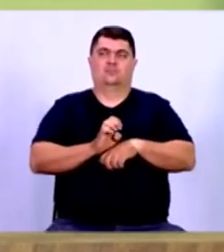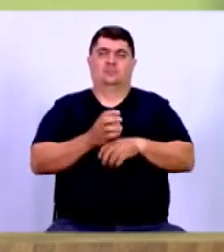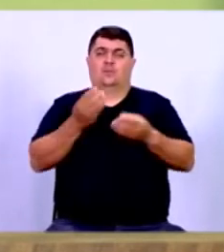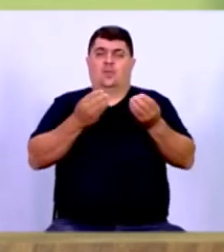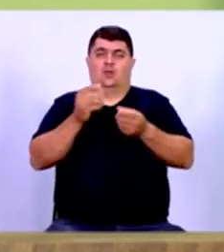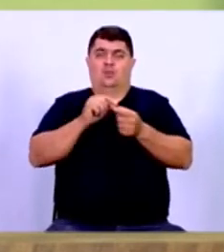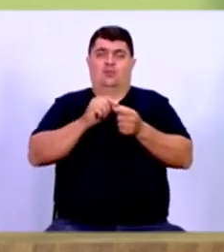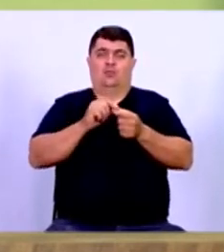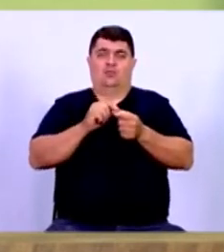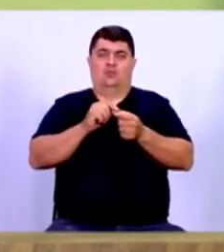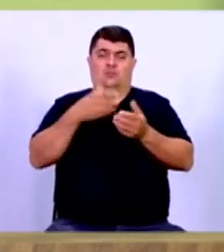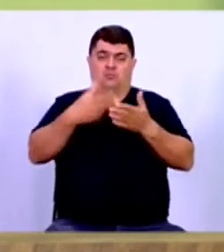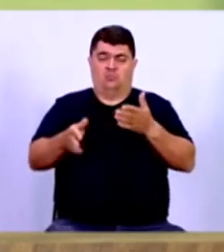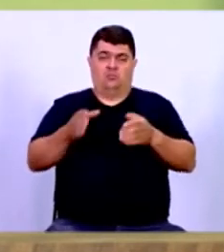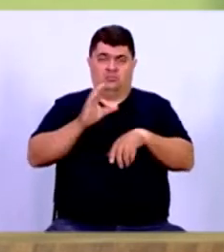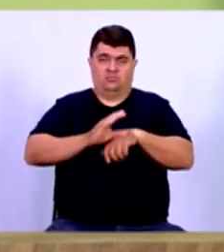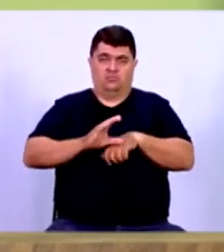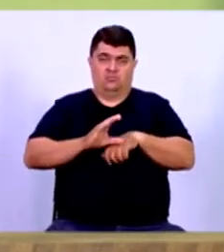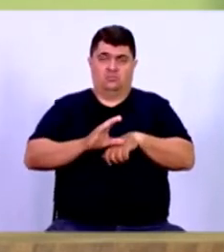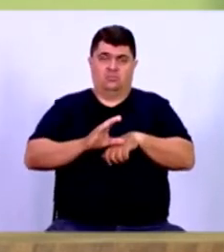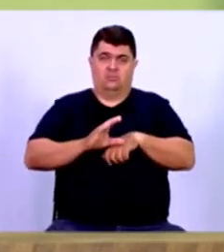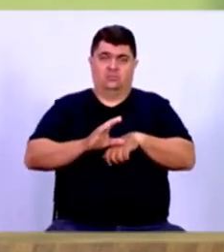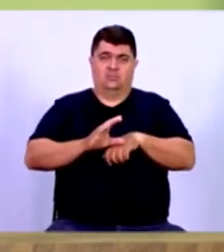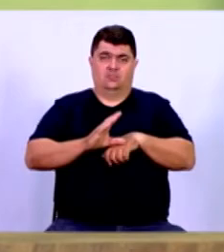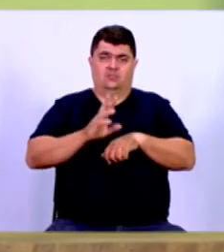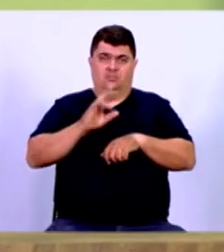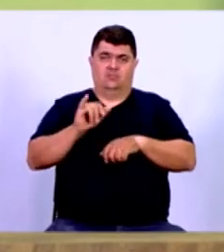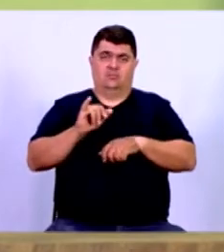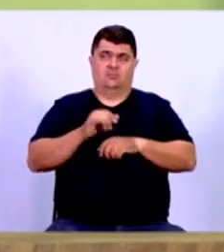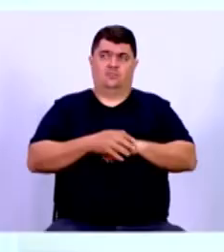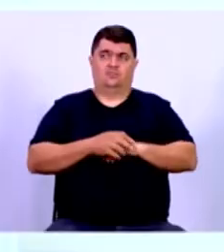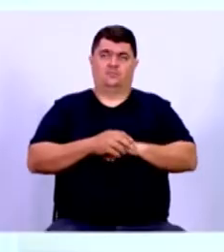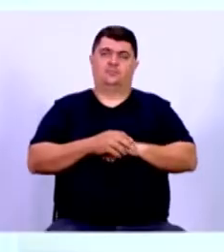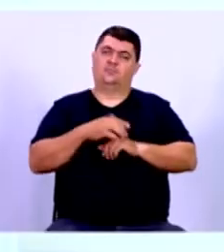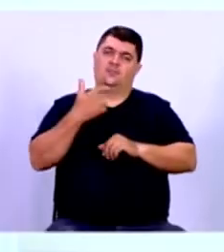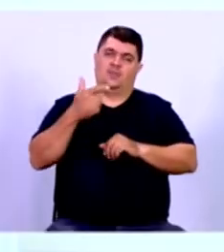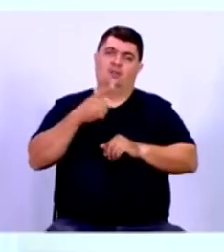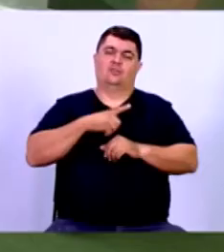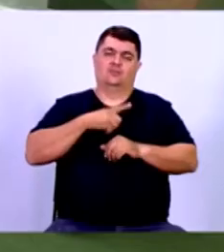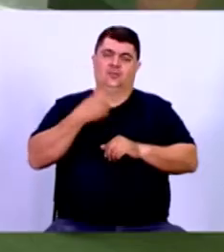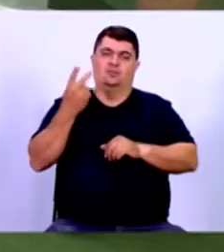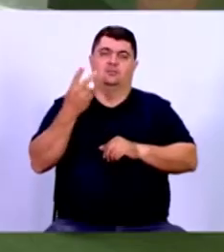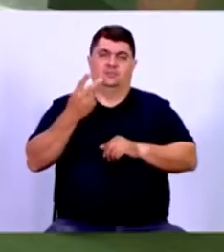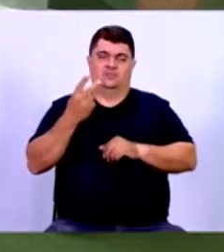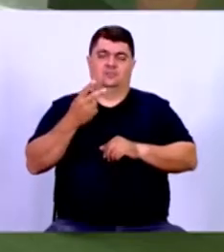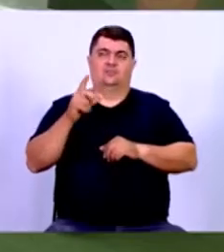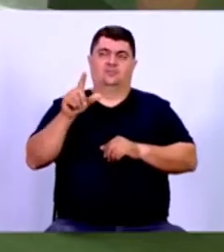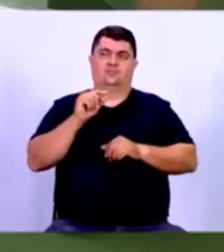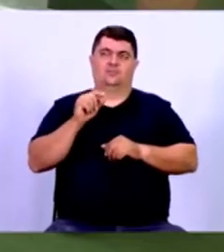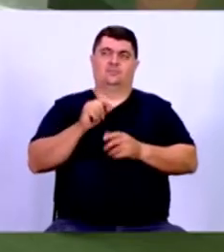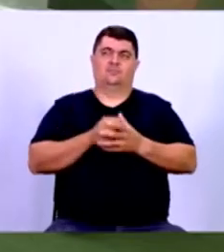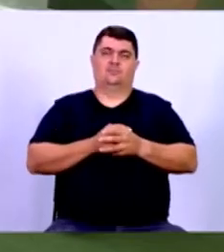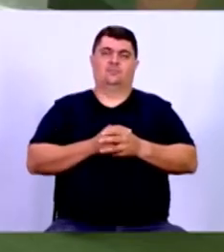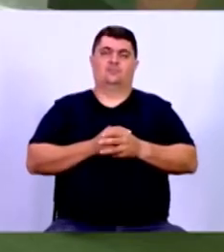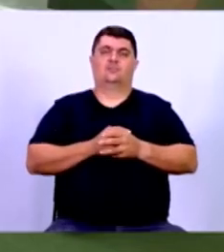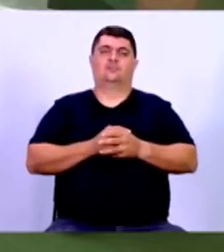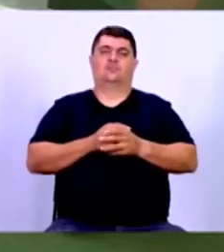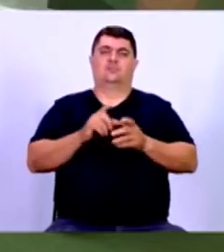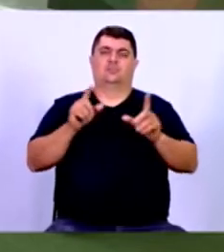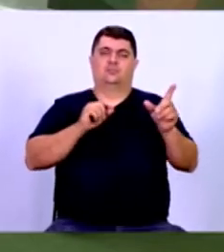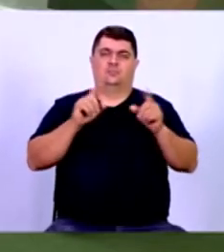que vai acontecer? Eu não vou me informar? Será que vai acontecer isso? Não, né? Nós temos uma segunda alternativa. Nesse